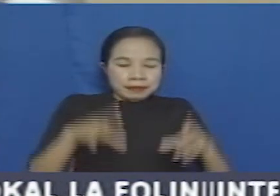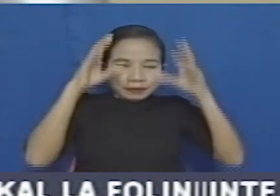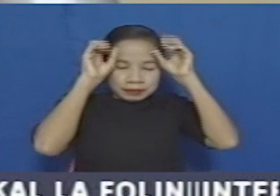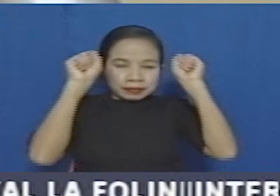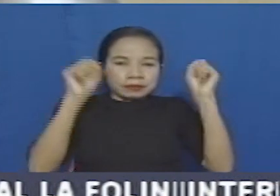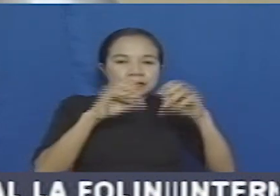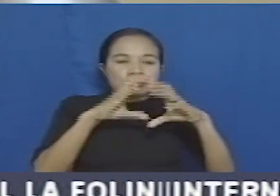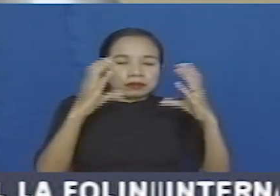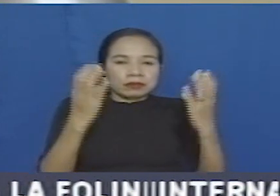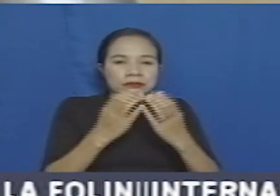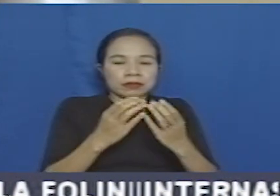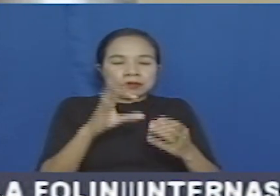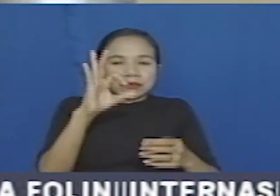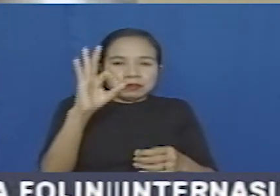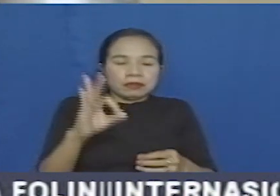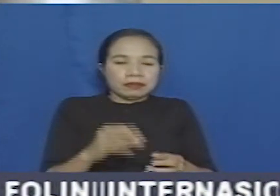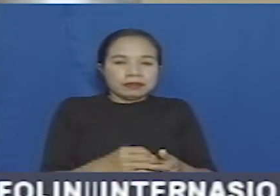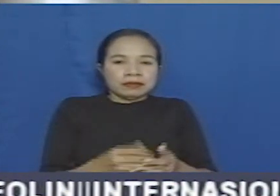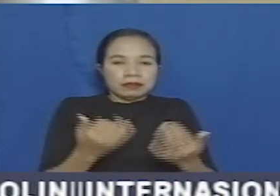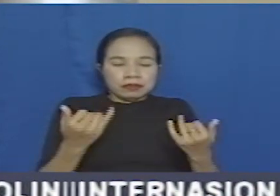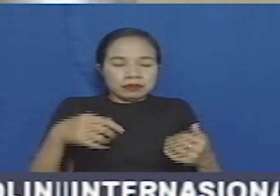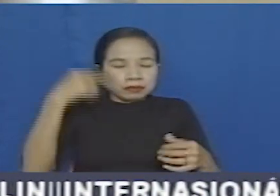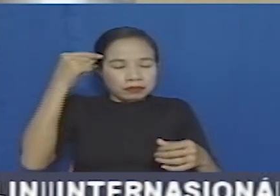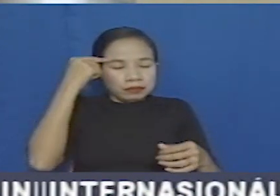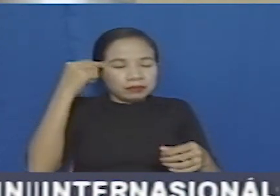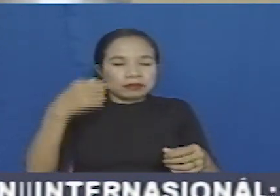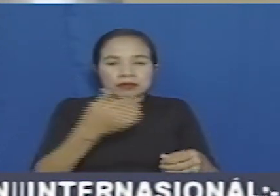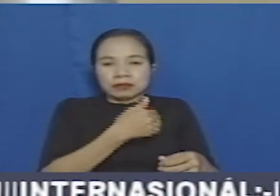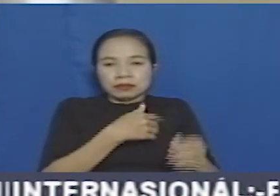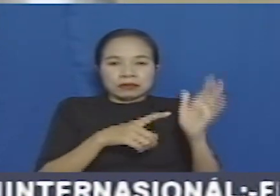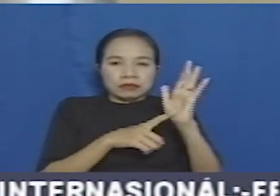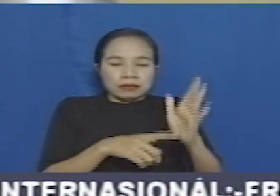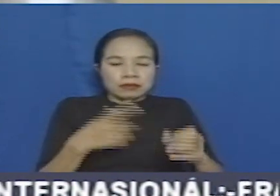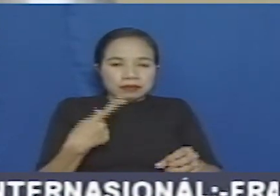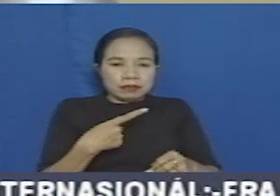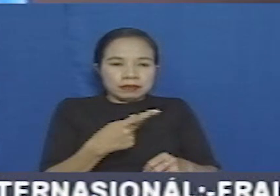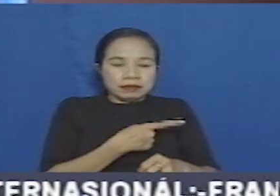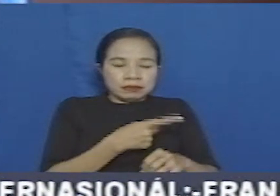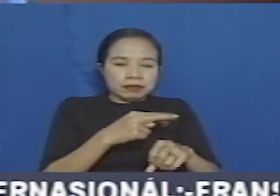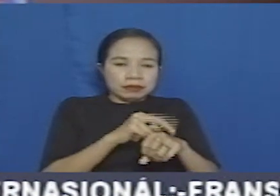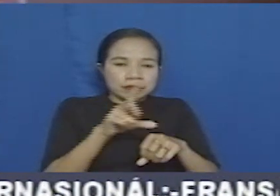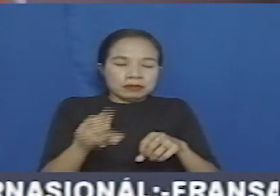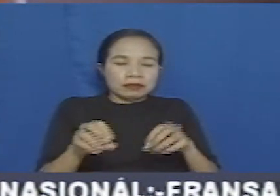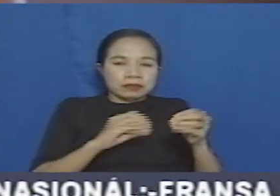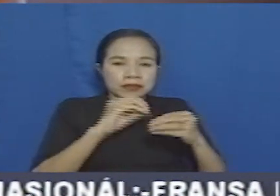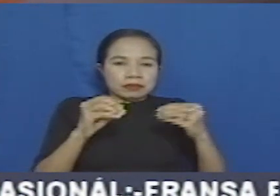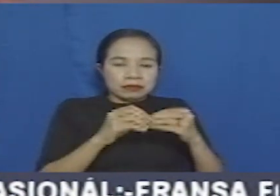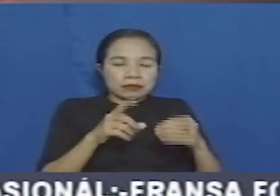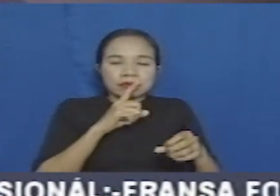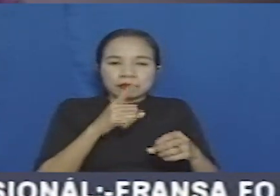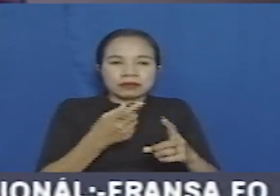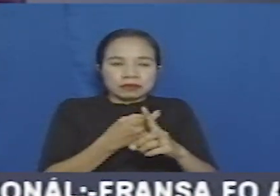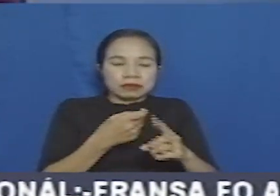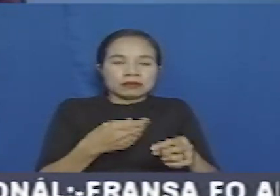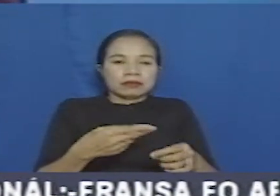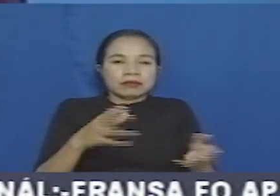Noeda Silva Hateten, to horas ne governo se da informa ba ia Parlamento Nacional con ba causa loloso si